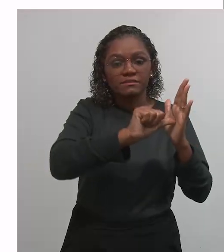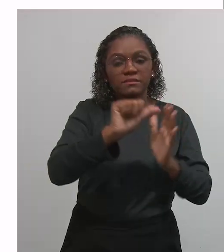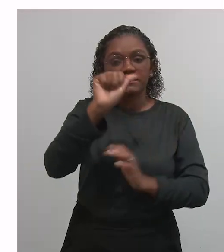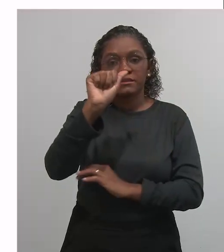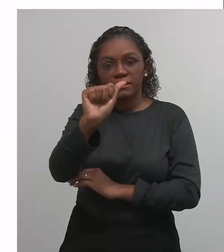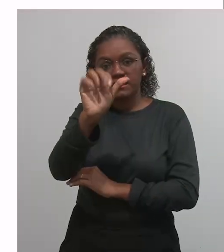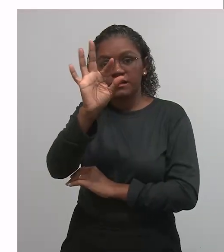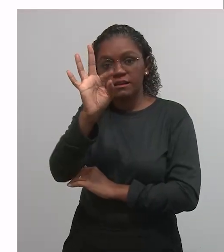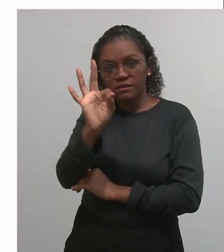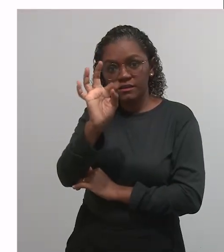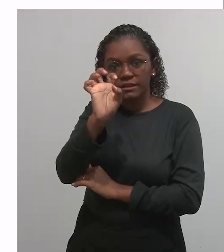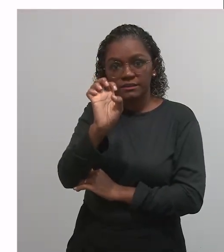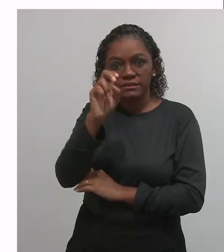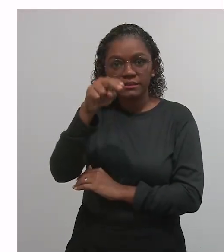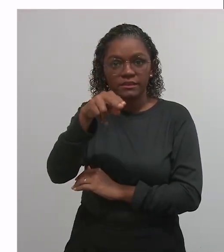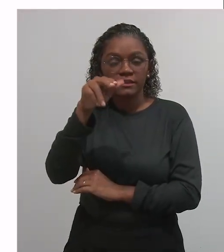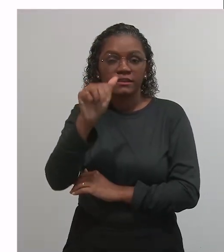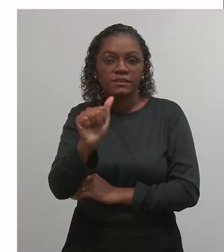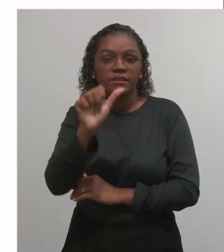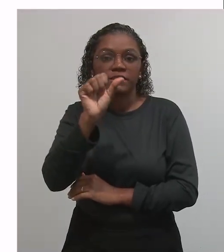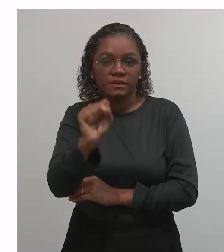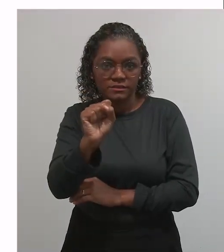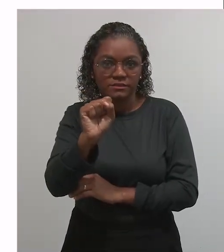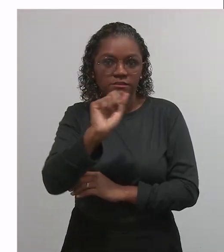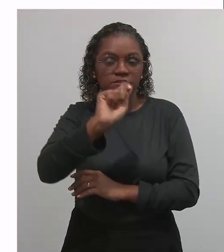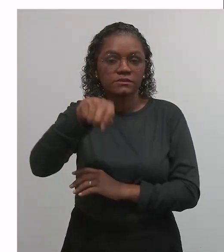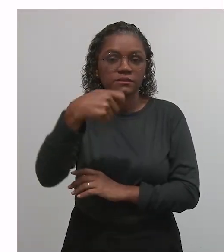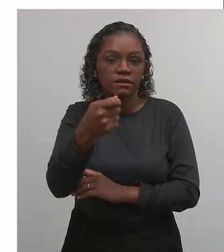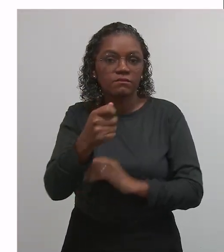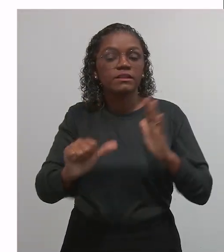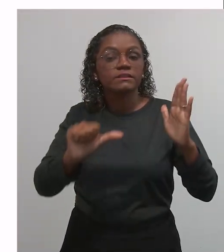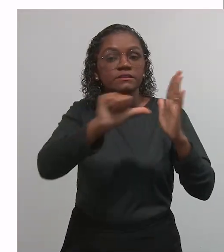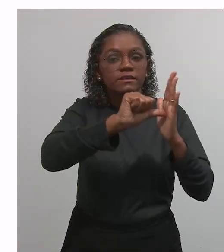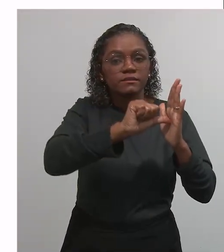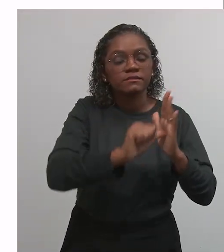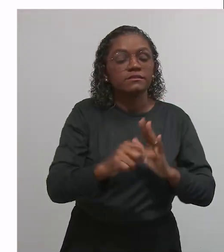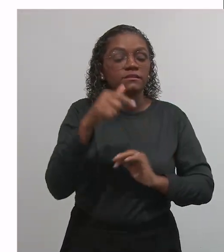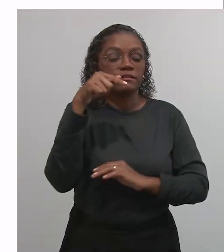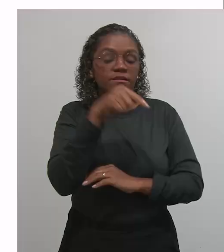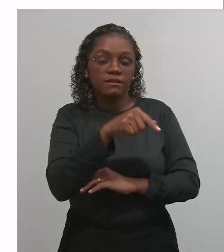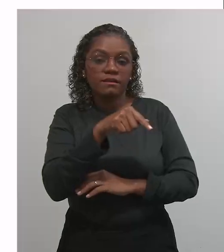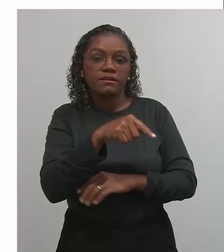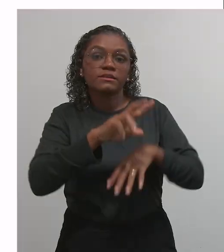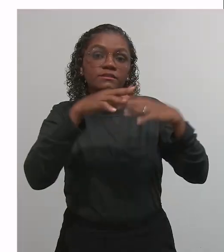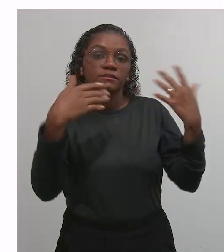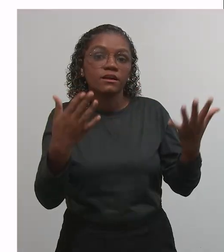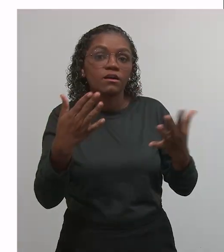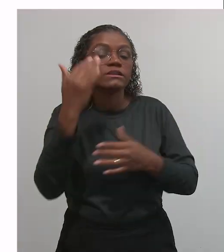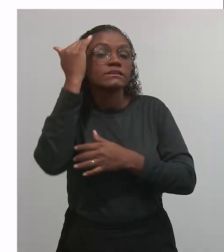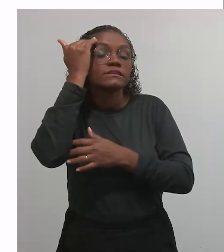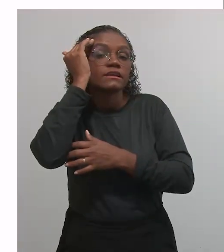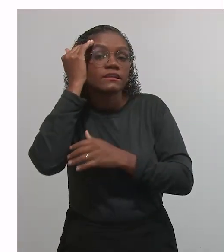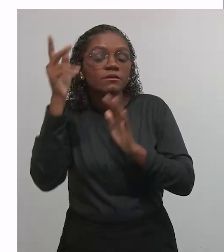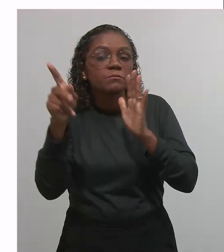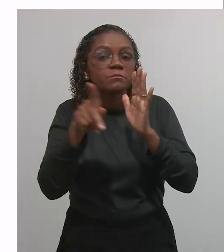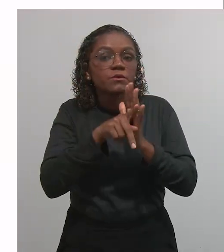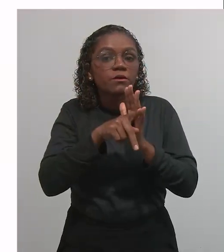da história, né? A linha do idealismo, que pode ser compreendida por meio do intelecto e